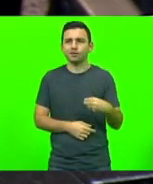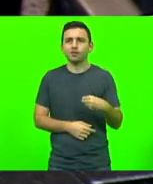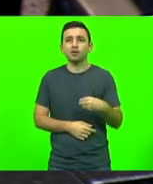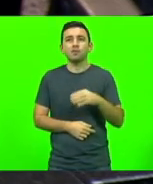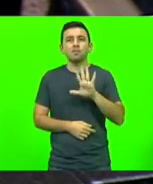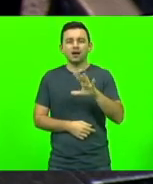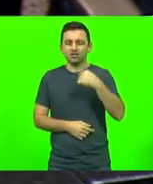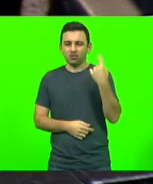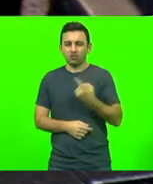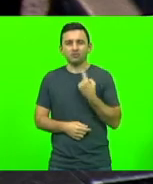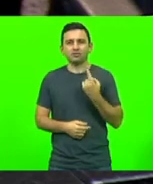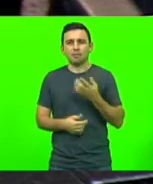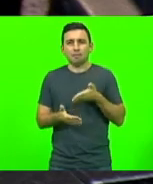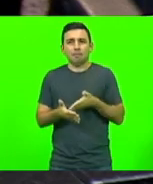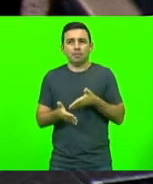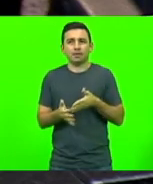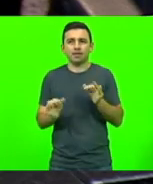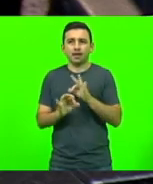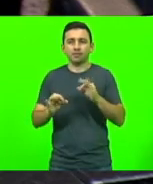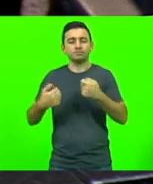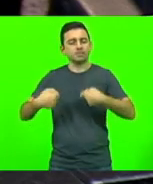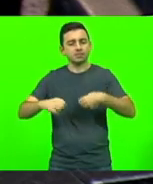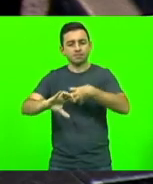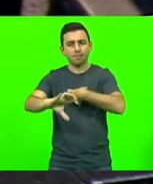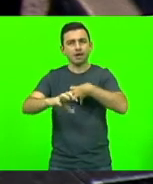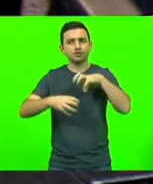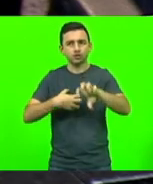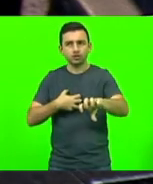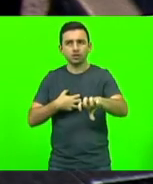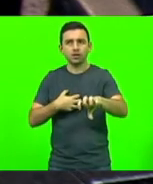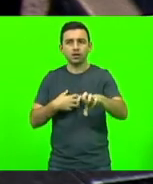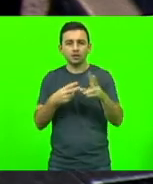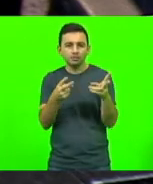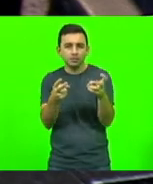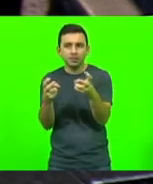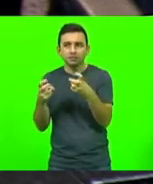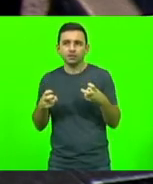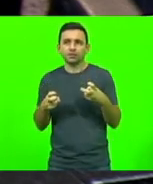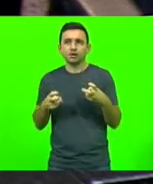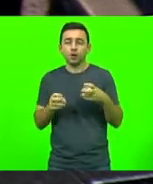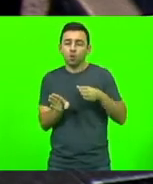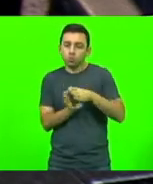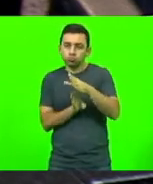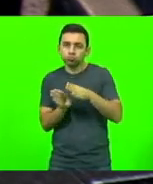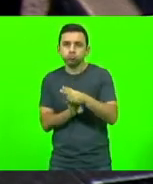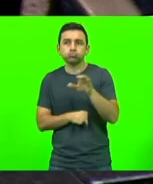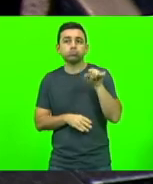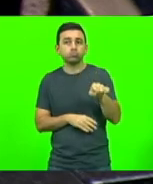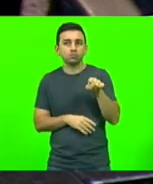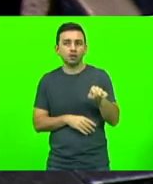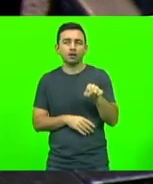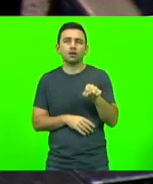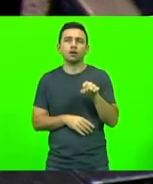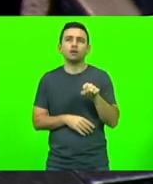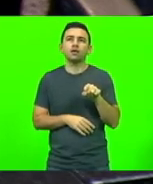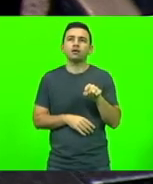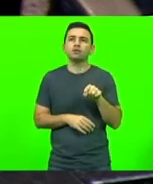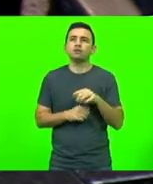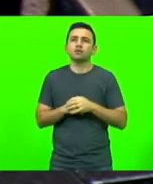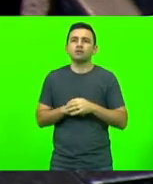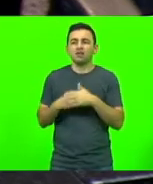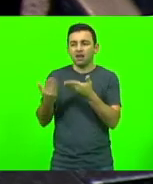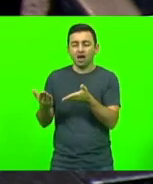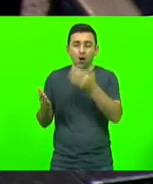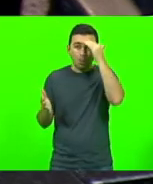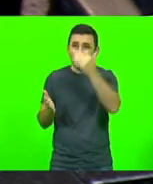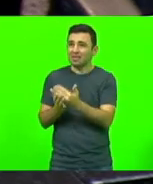nos impede de ter empatia, de olhar uma recomendação técnica e científica e ver que ela não está sendo